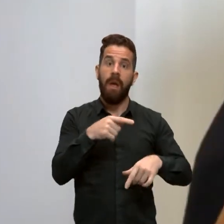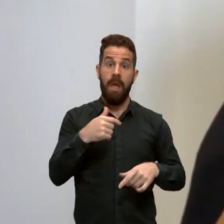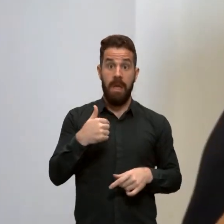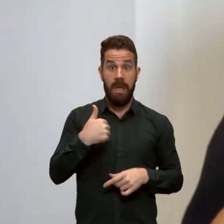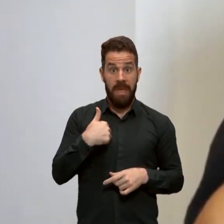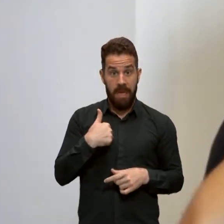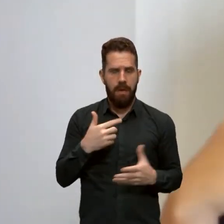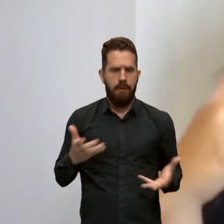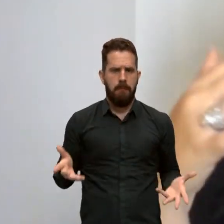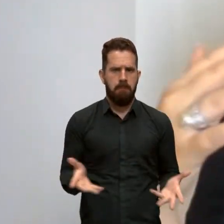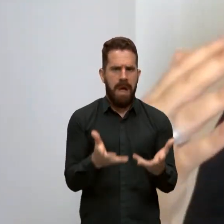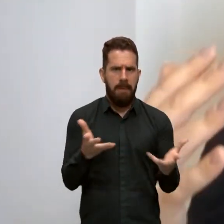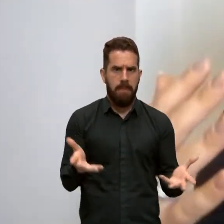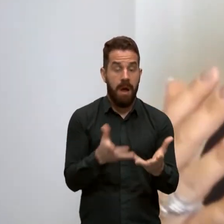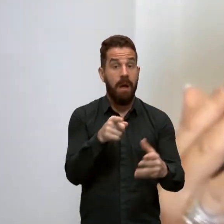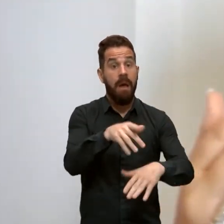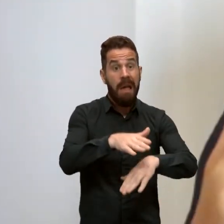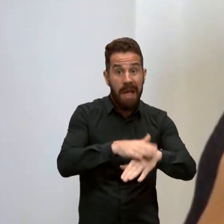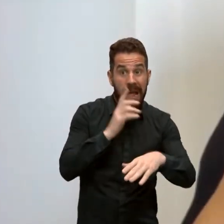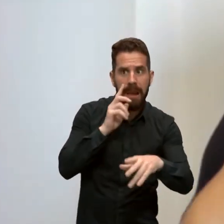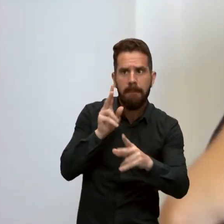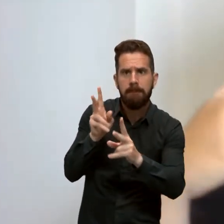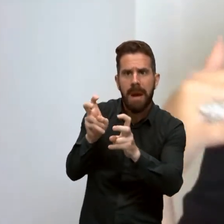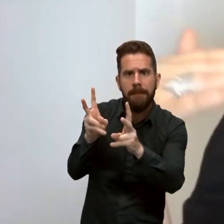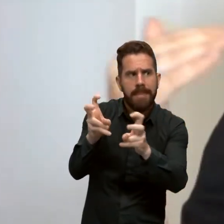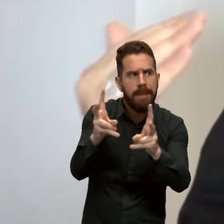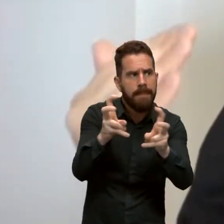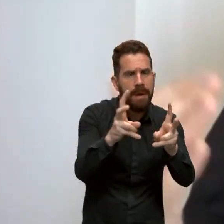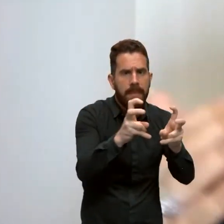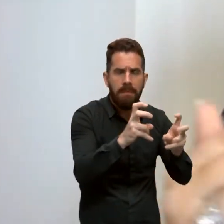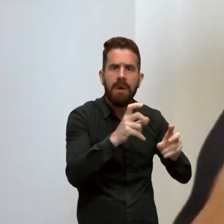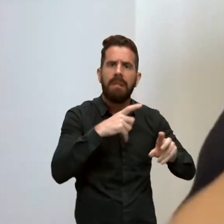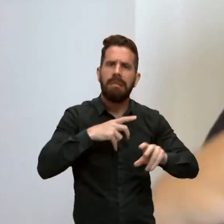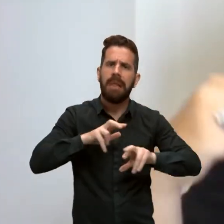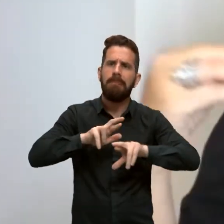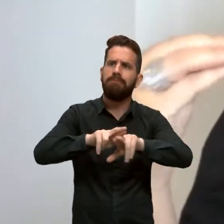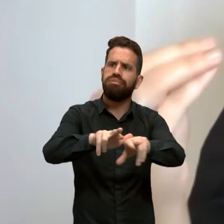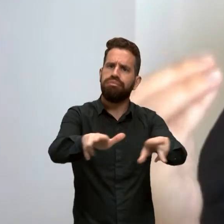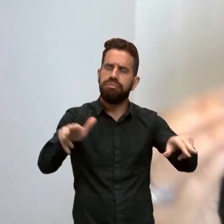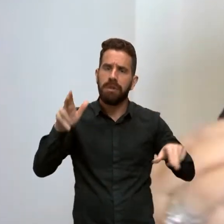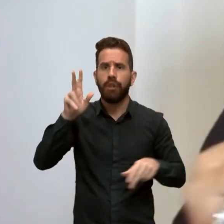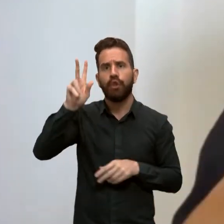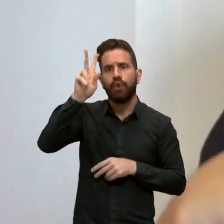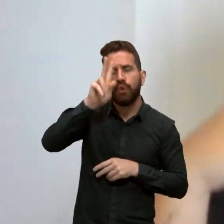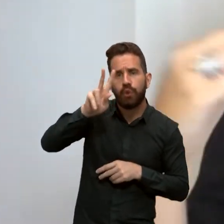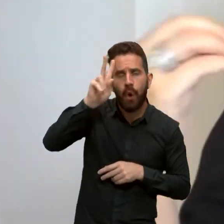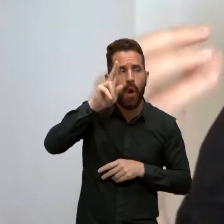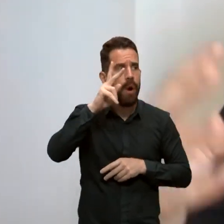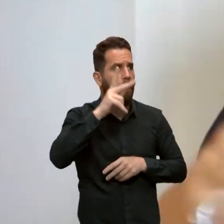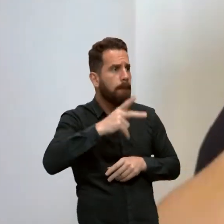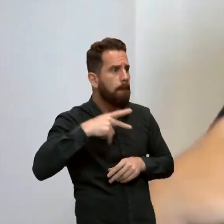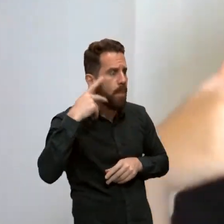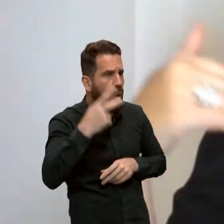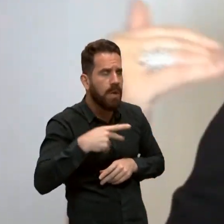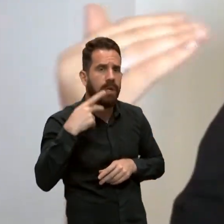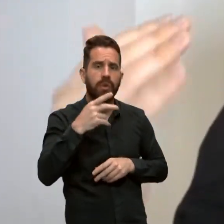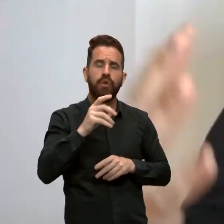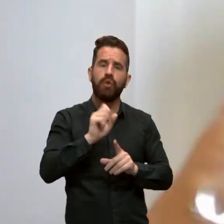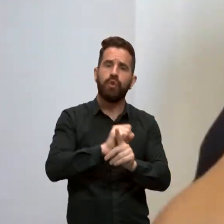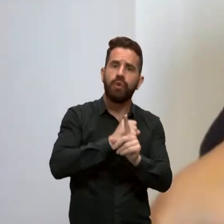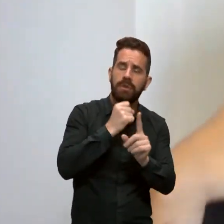perceba os diversos determinantes históricos, políticos, sociais,